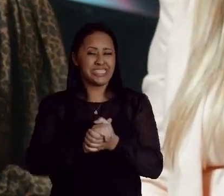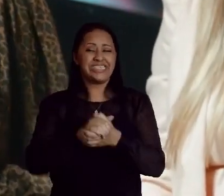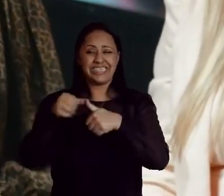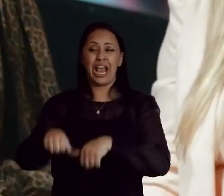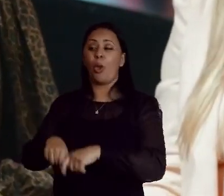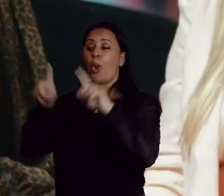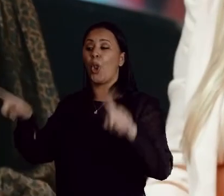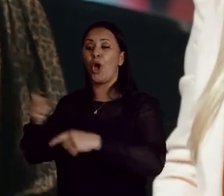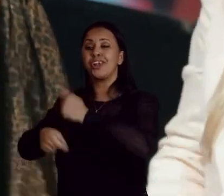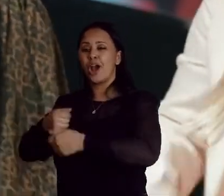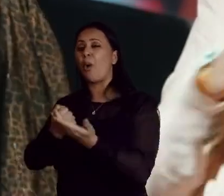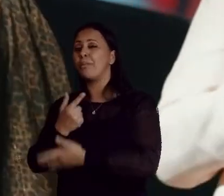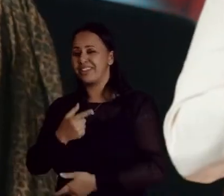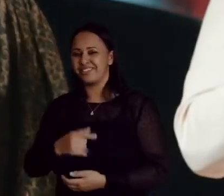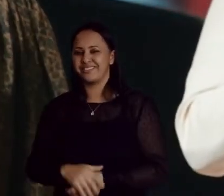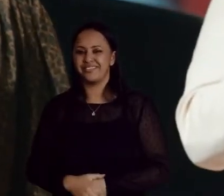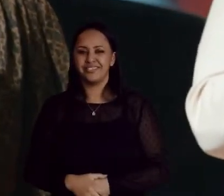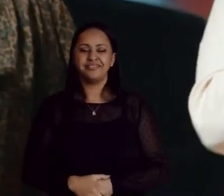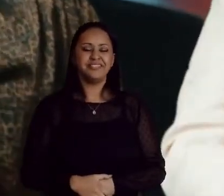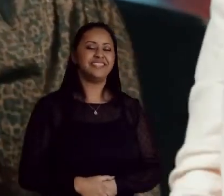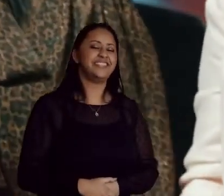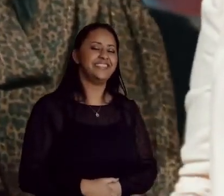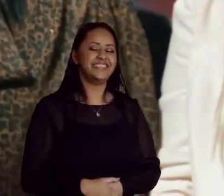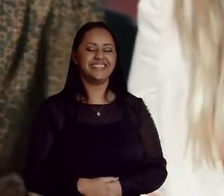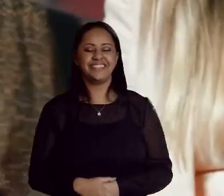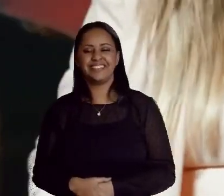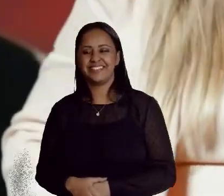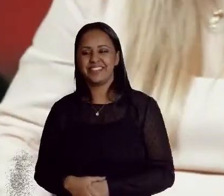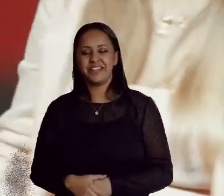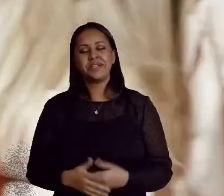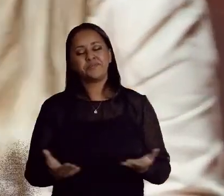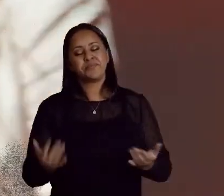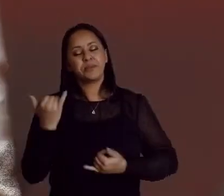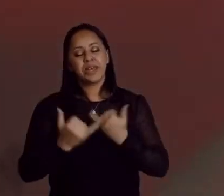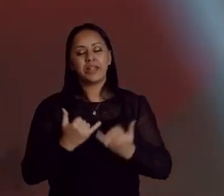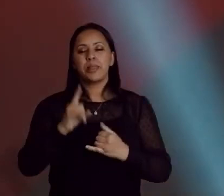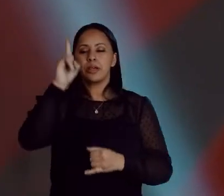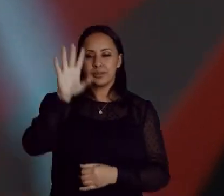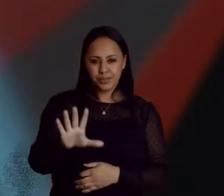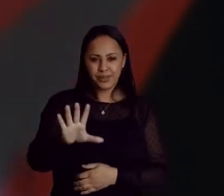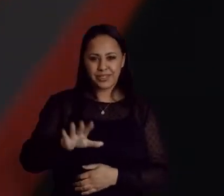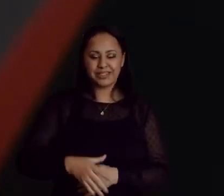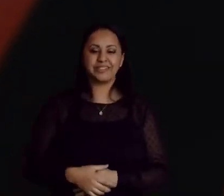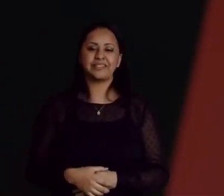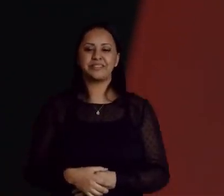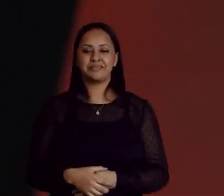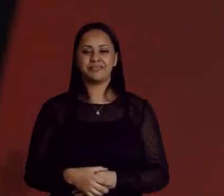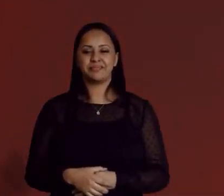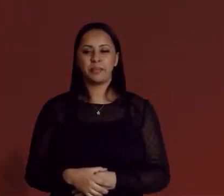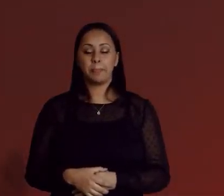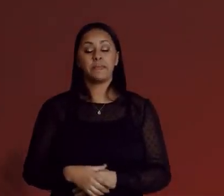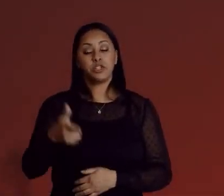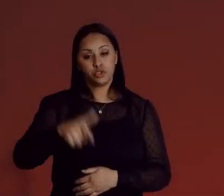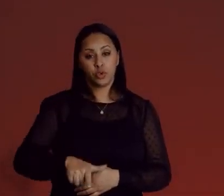todo. Né, vamos? Conversado. Pessoal, Deus abençoe, tá?